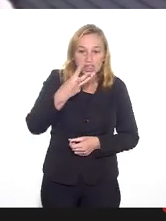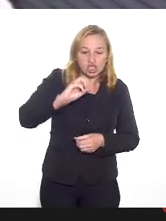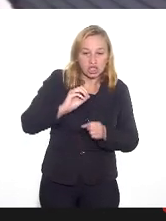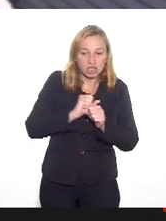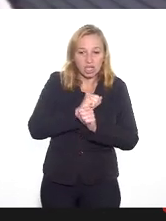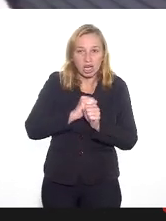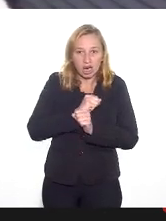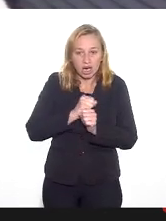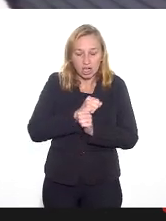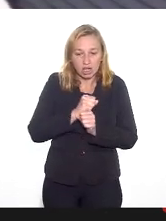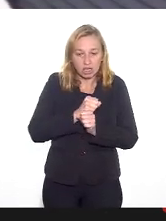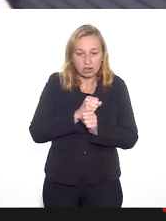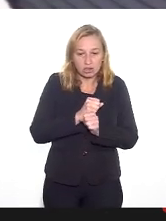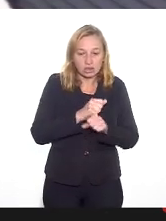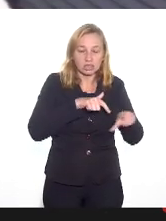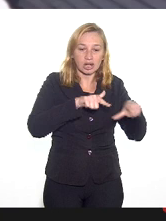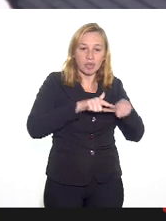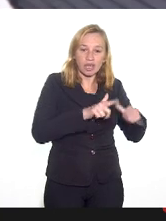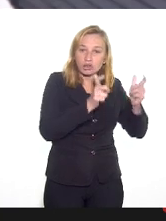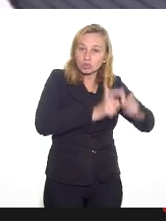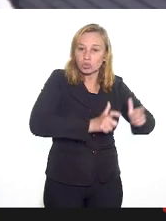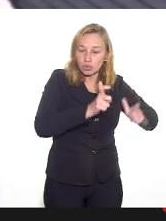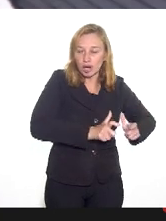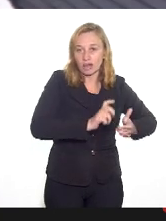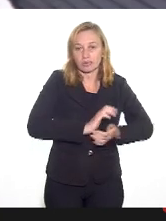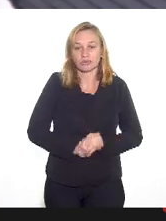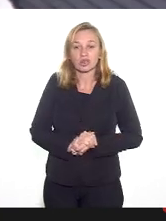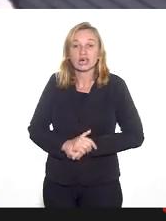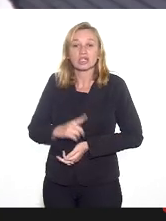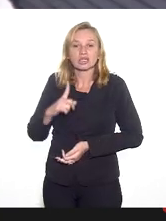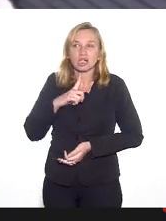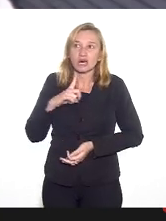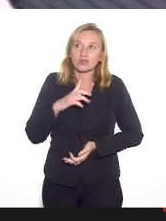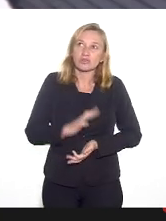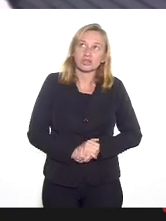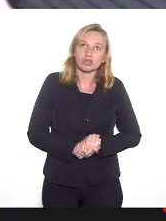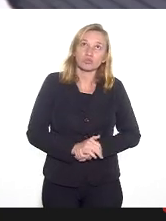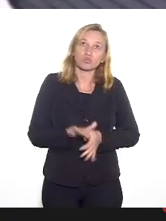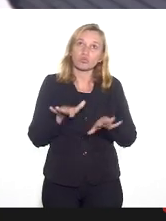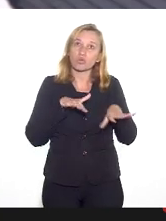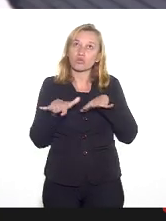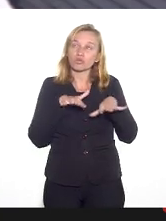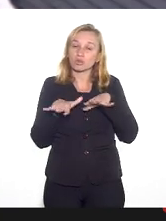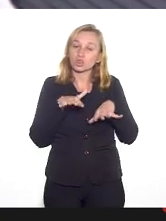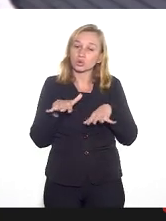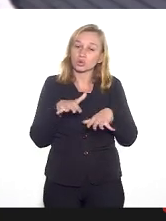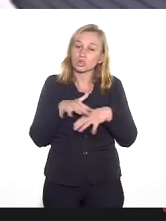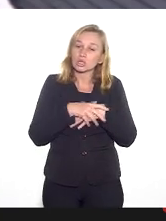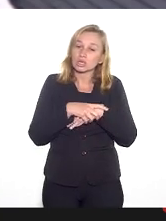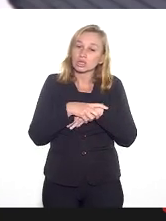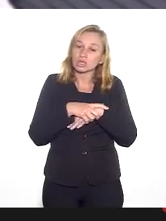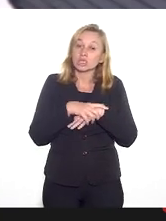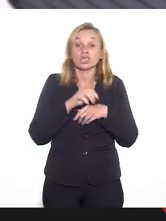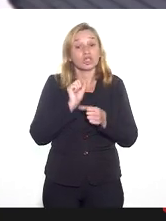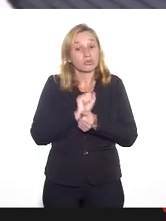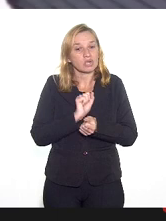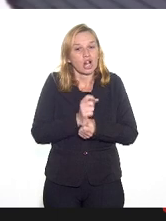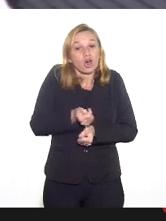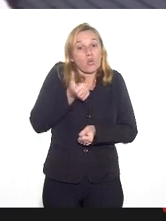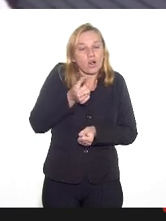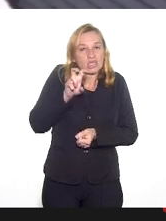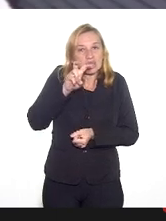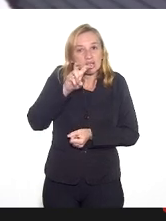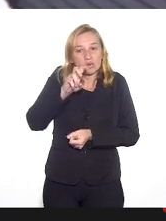de efetivo serviço na corporação. Então, a gente teve um movimento onde a gente esperava que quase 5